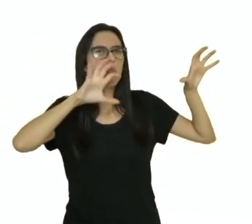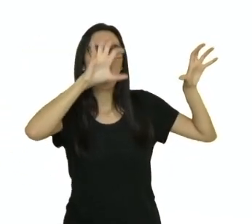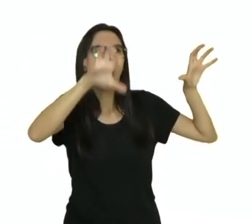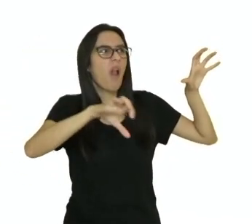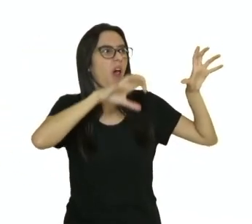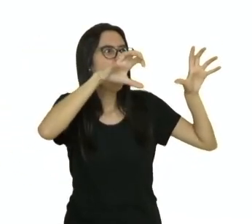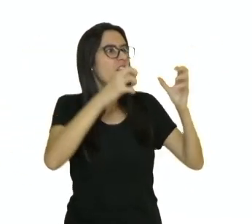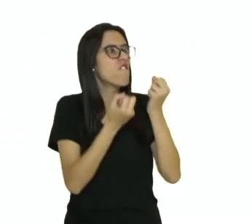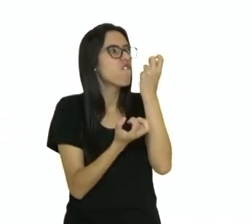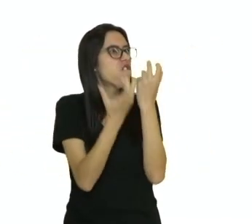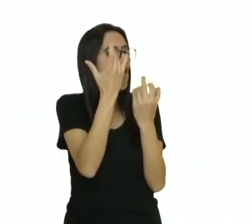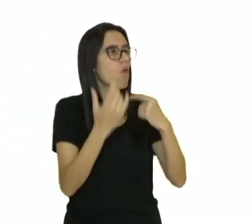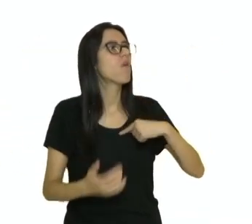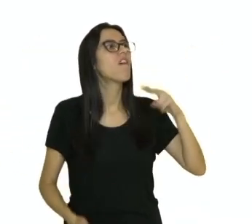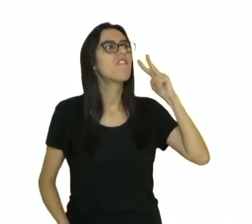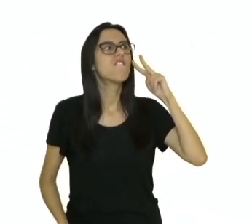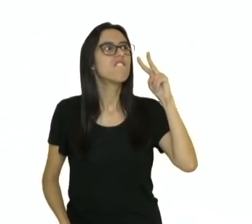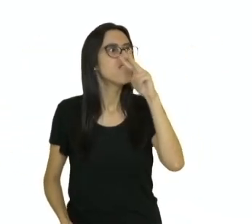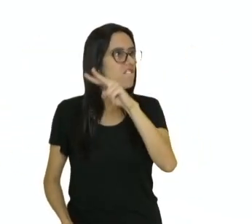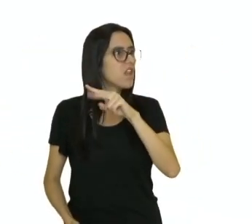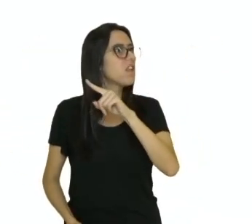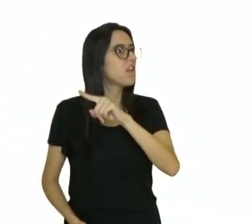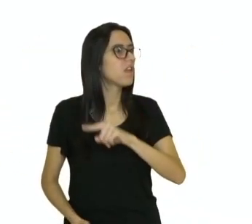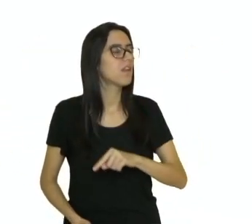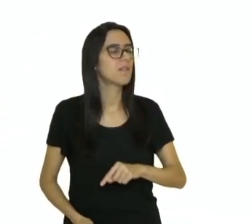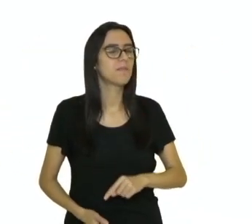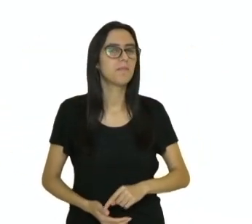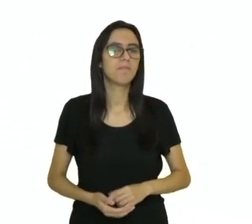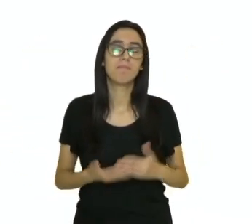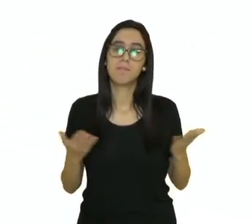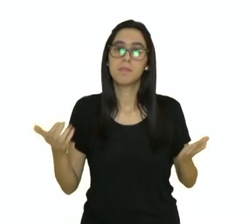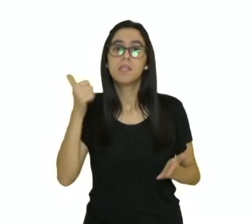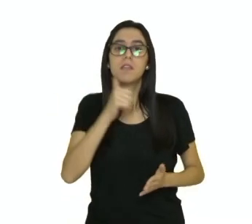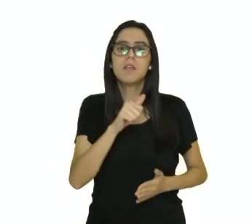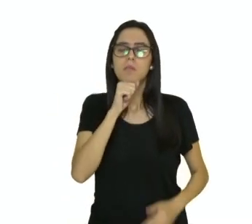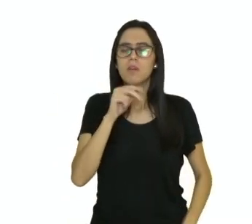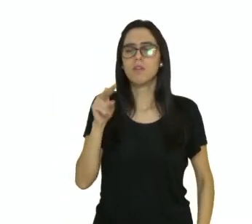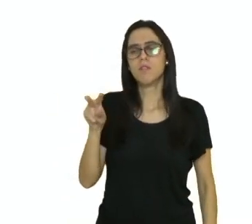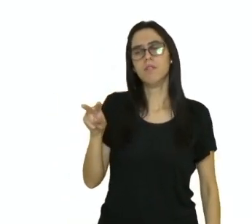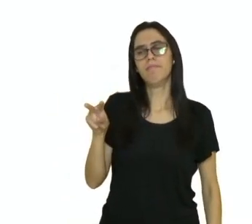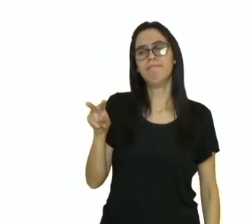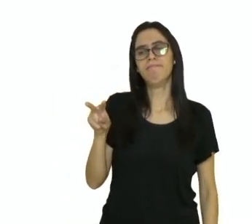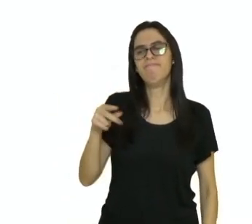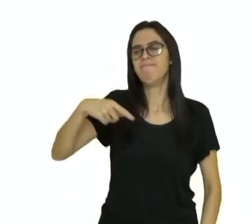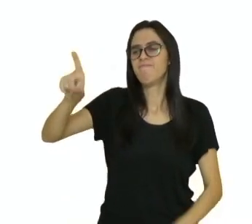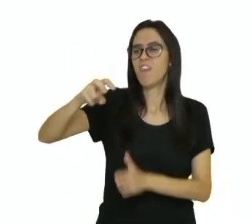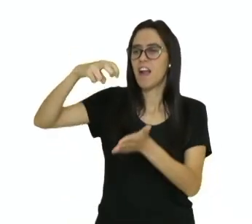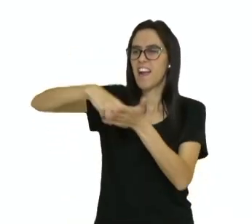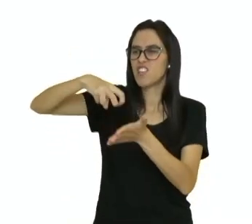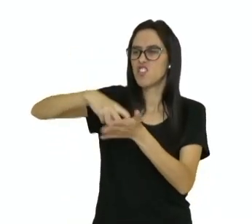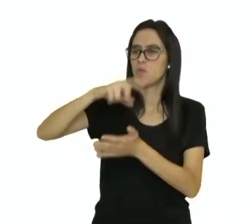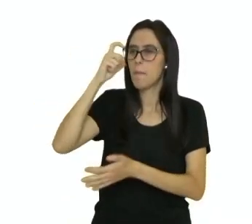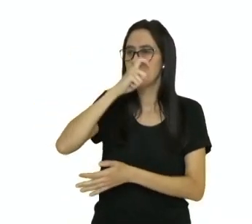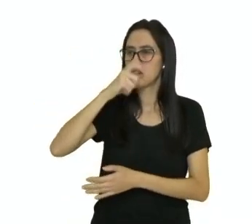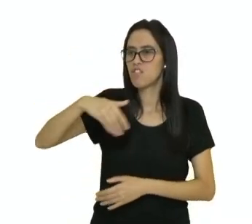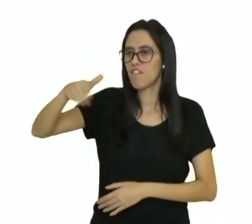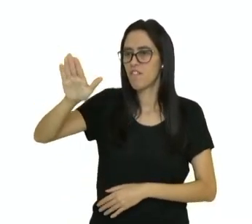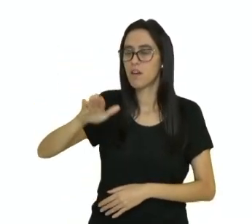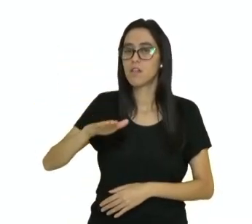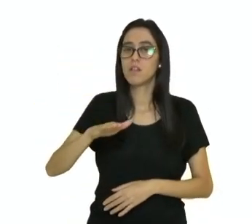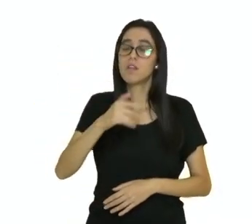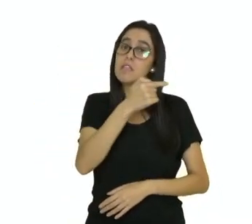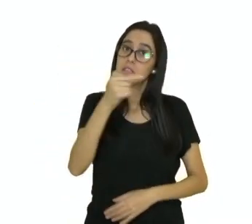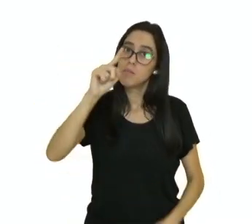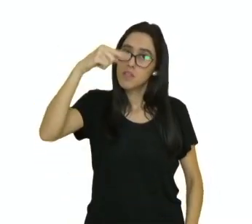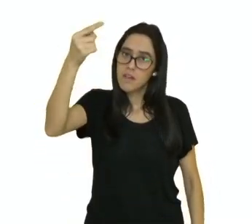independência cuspindo fogo e lendo fotonovelas. A mãe botou-o de castigo, mas na semana seguinte ele